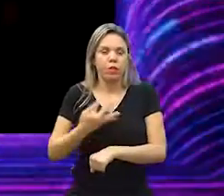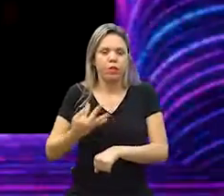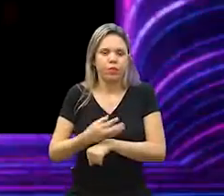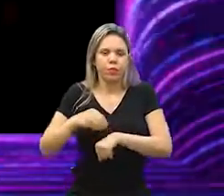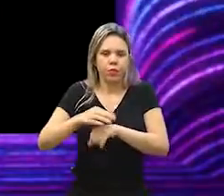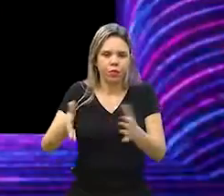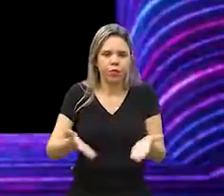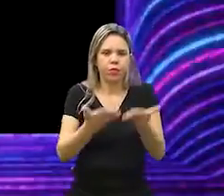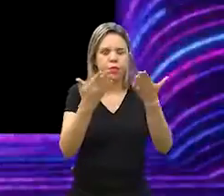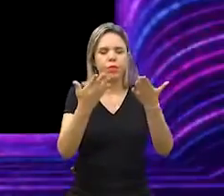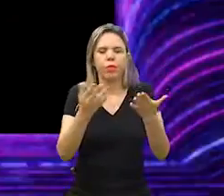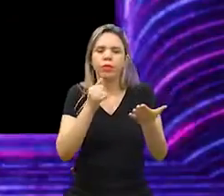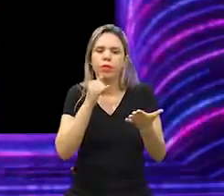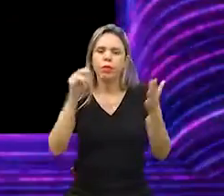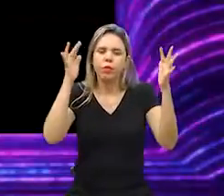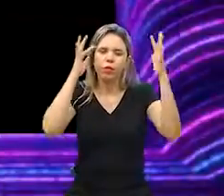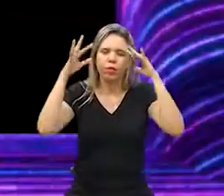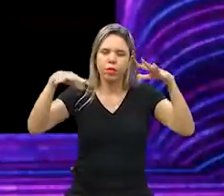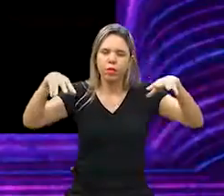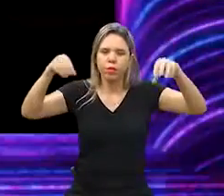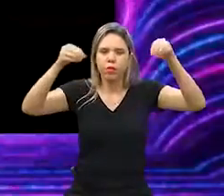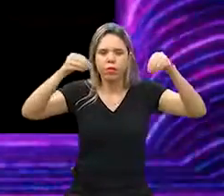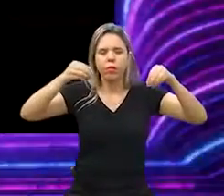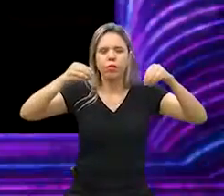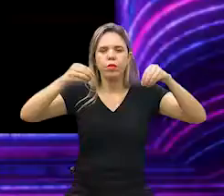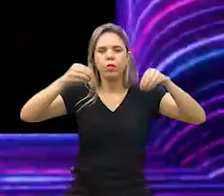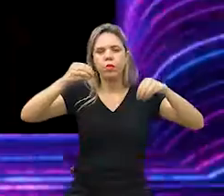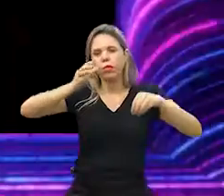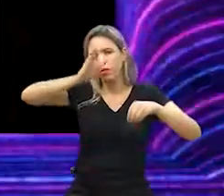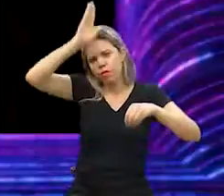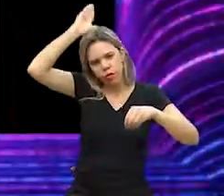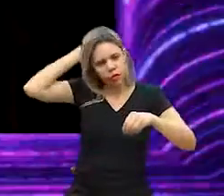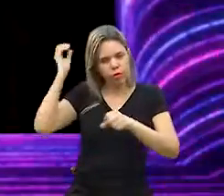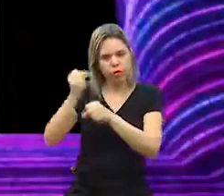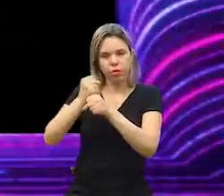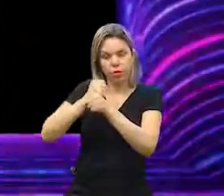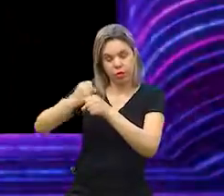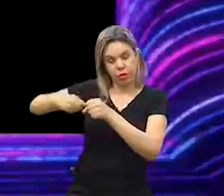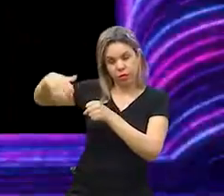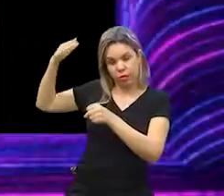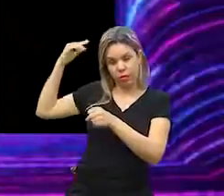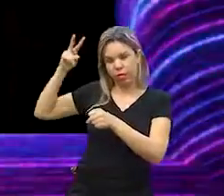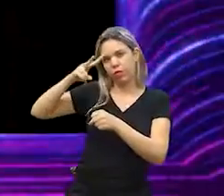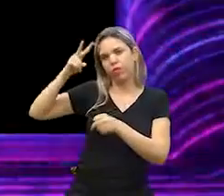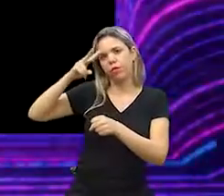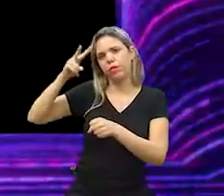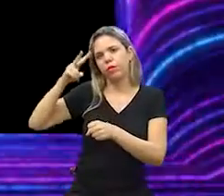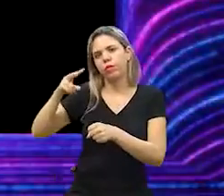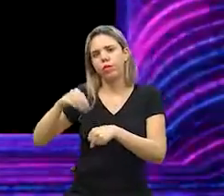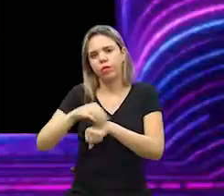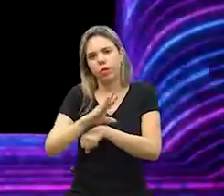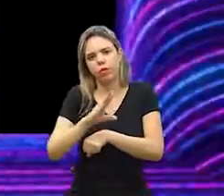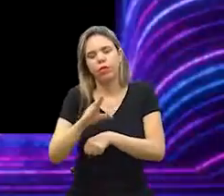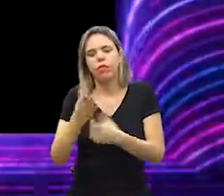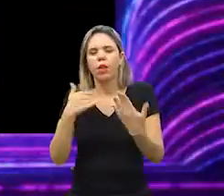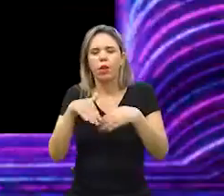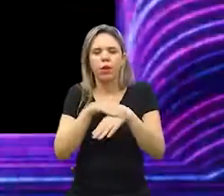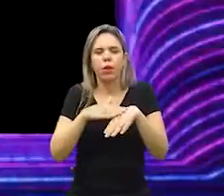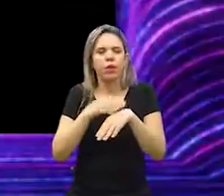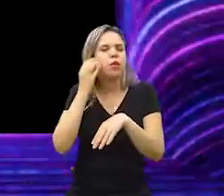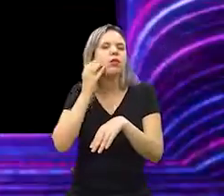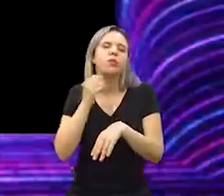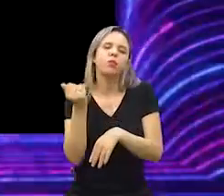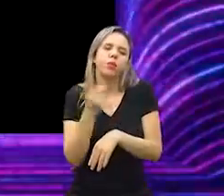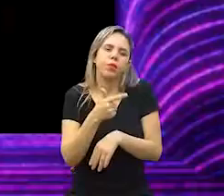e levar para um Império Otomano, levar através dos séculos da história, levar, sabe, a conversar com Dom